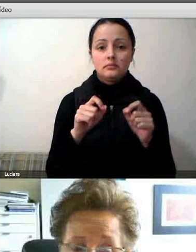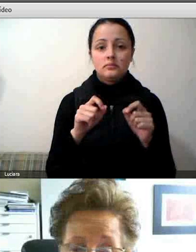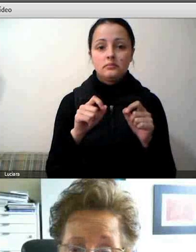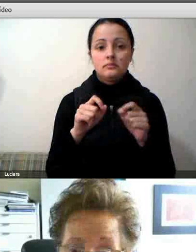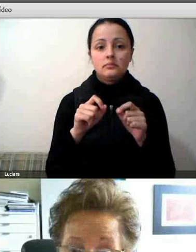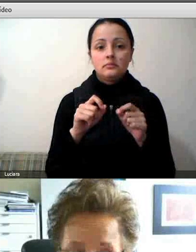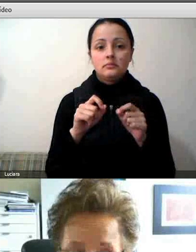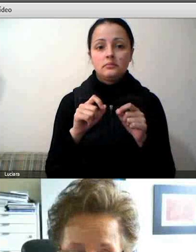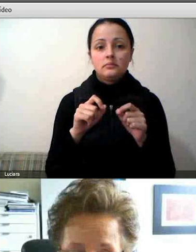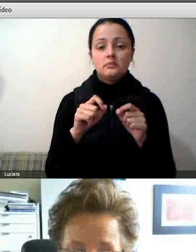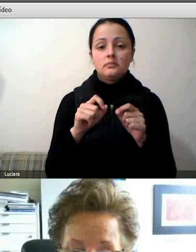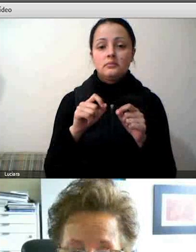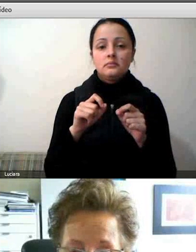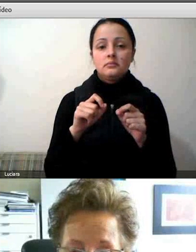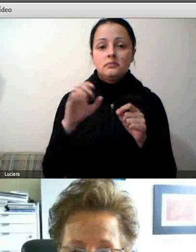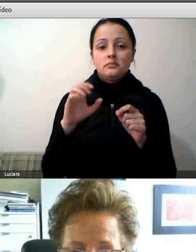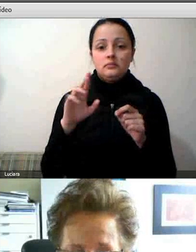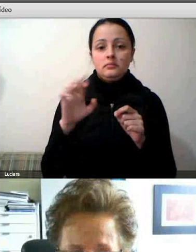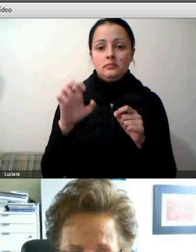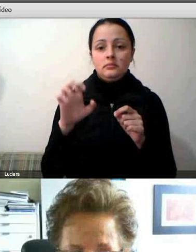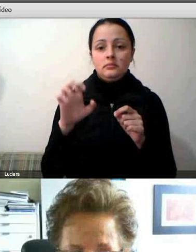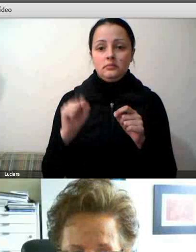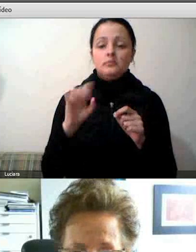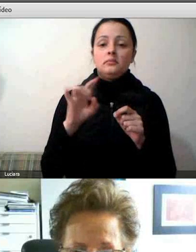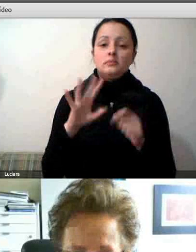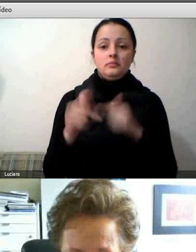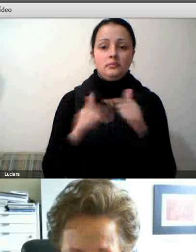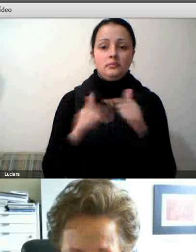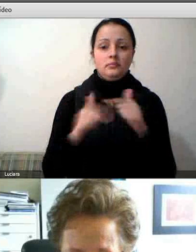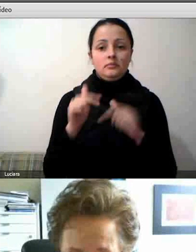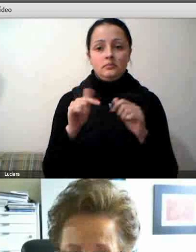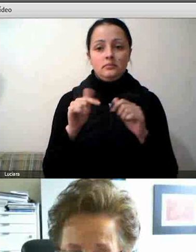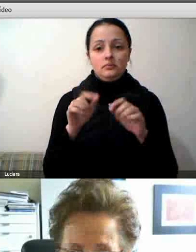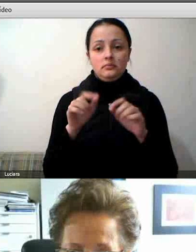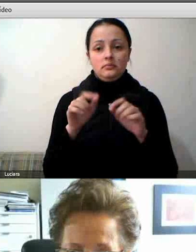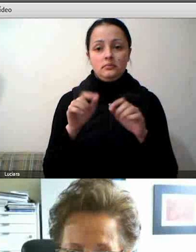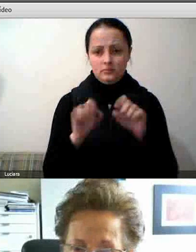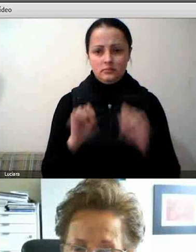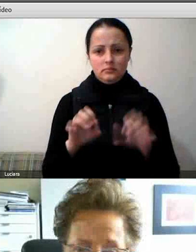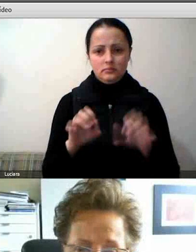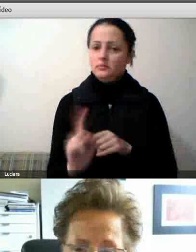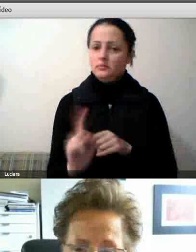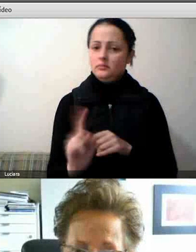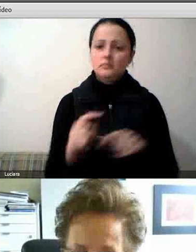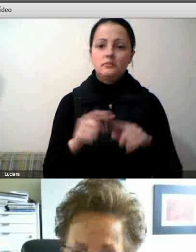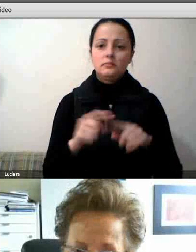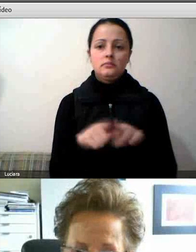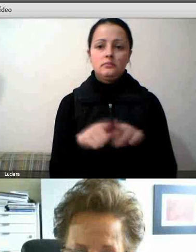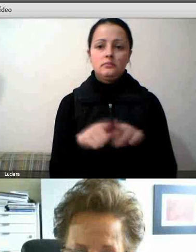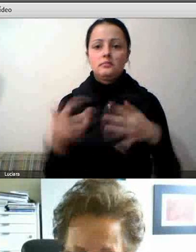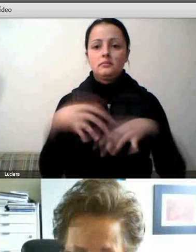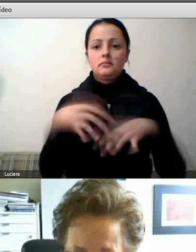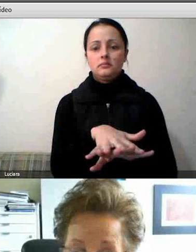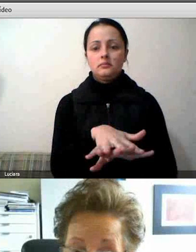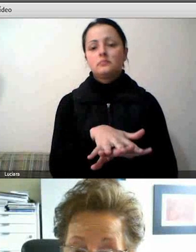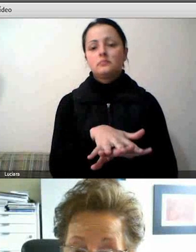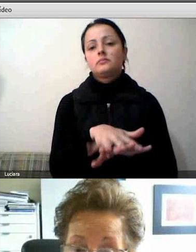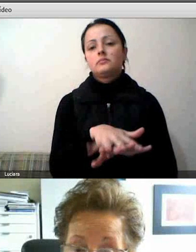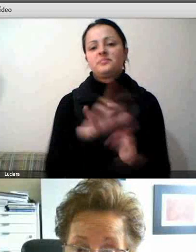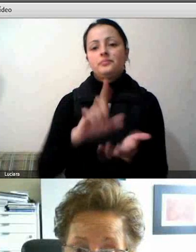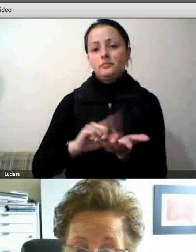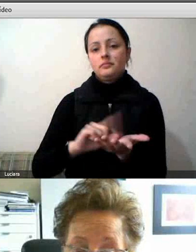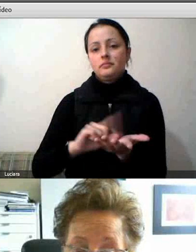da CRE, porque o NTE pertence à CRE, mas ele não trabalha só para a informática educativa. Ele